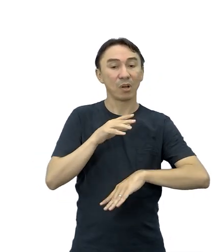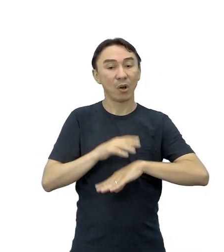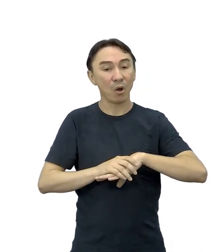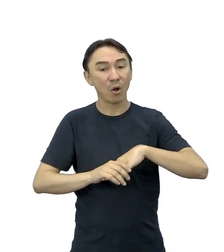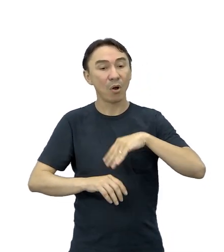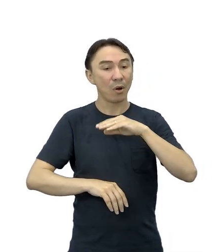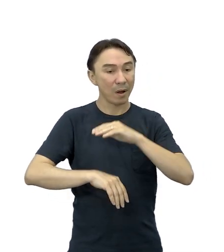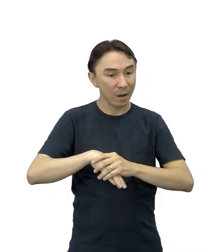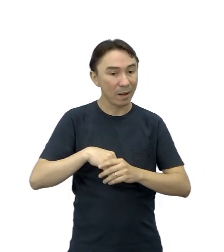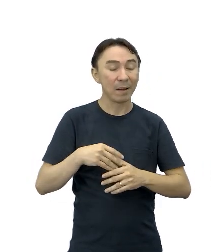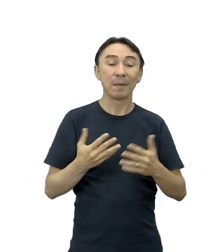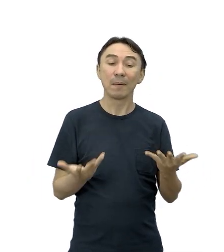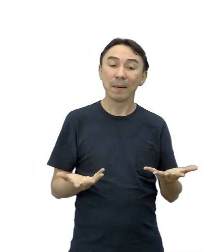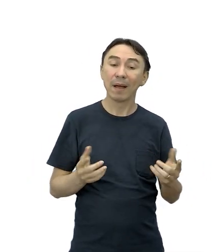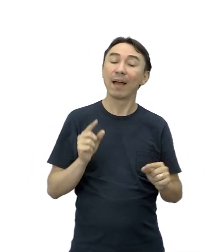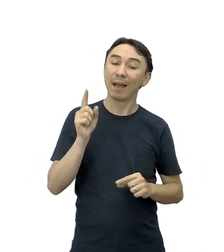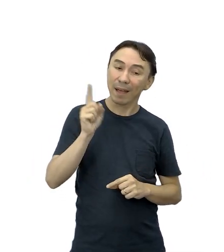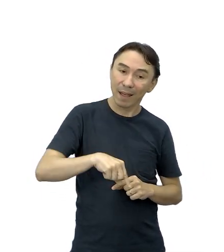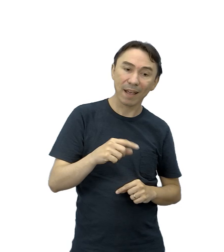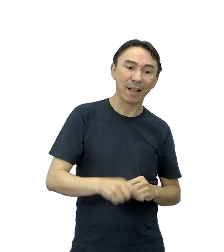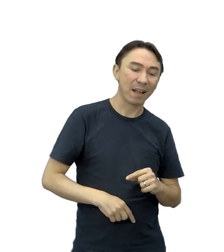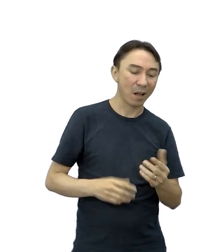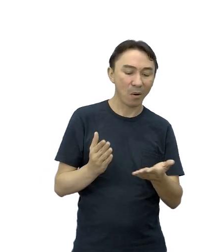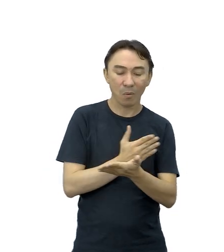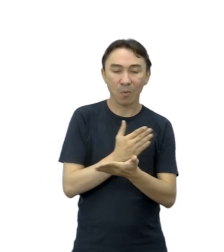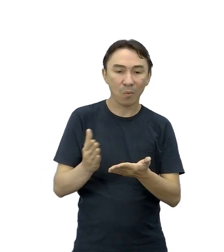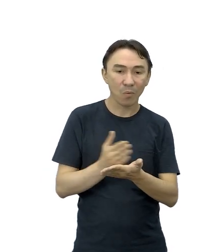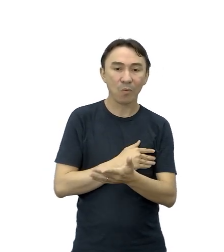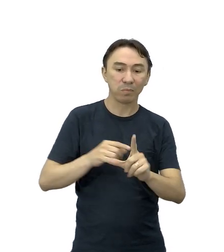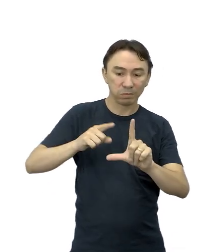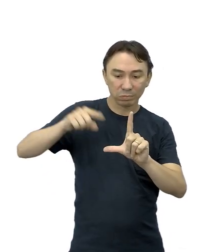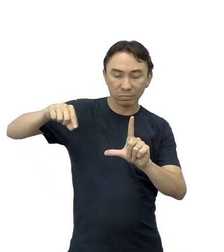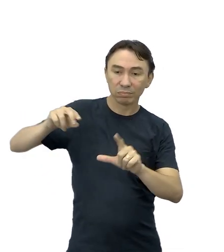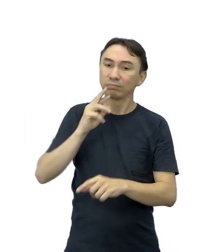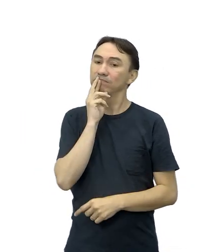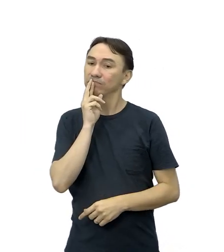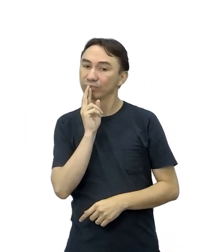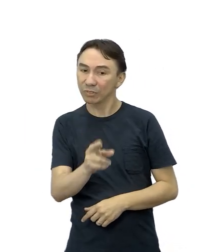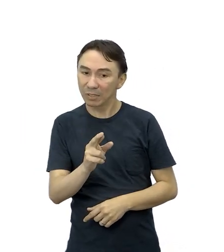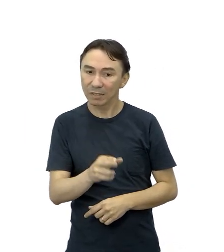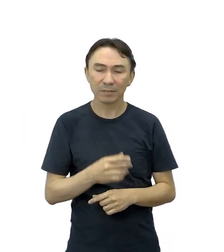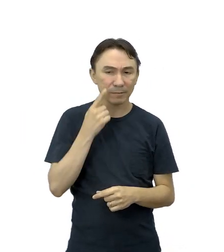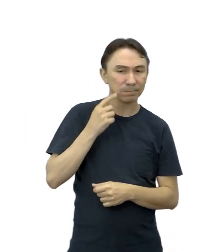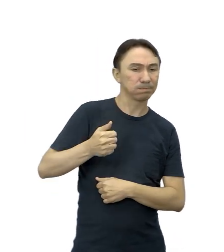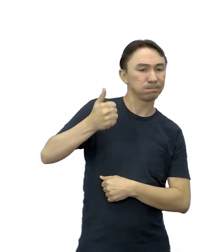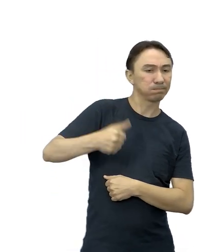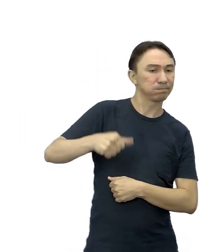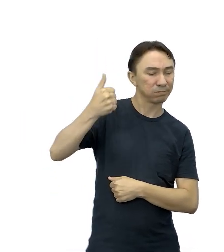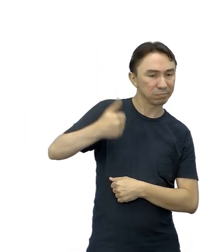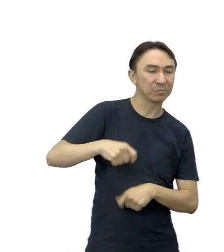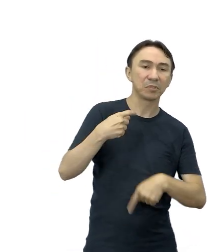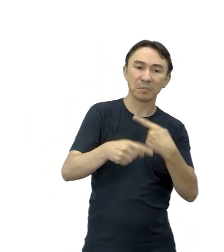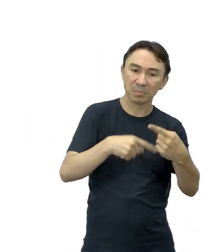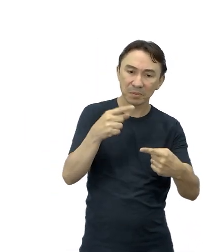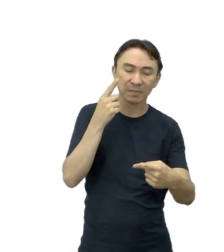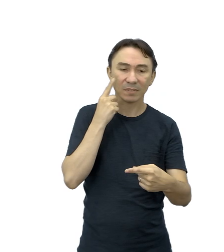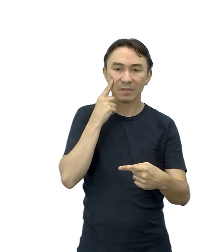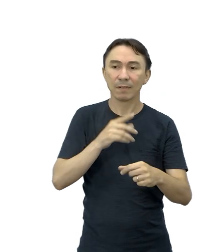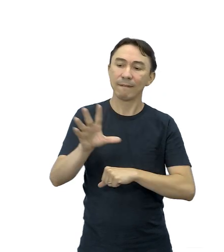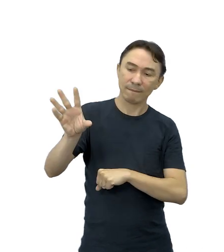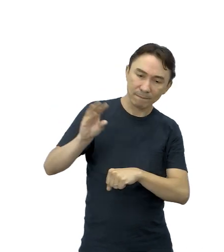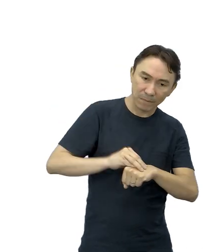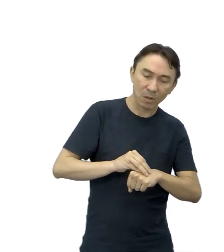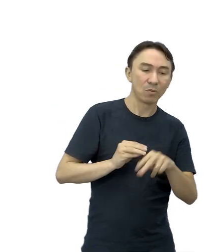ações pedagógicas a partir da análise de resultados, de avaliações, para que vocês possam ter, né, mais ferramentas, mais